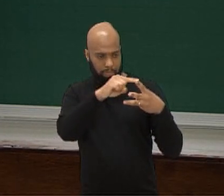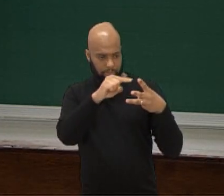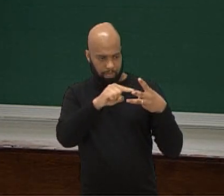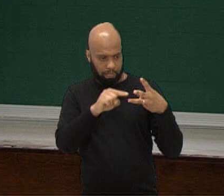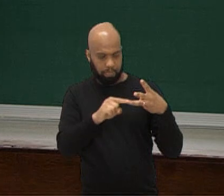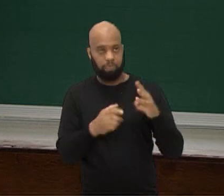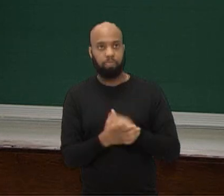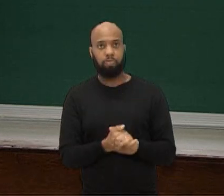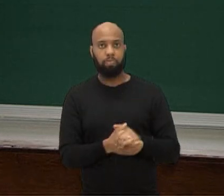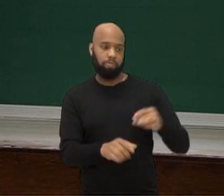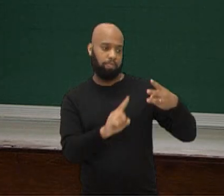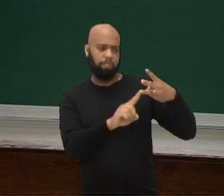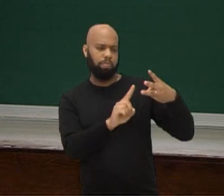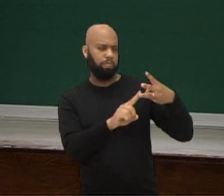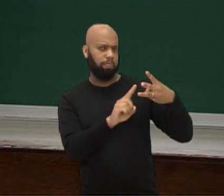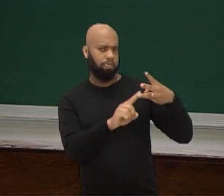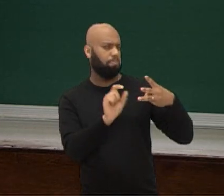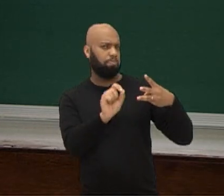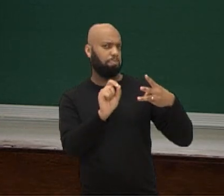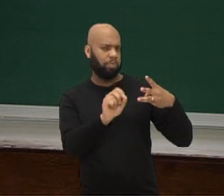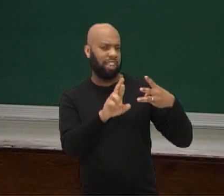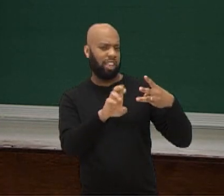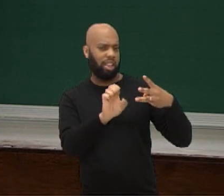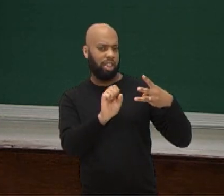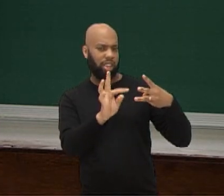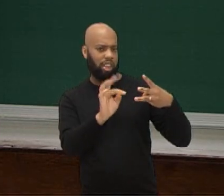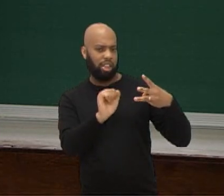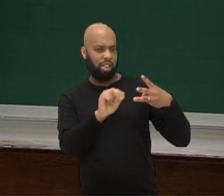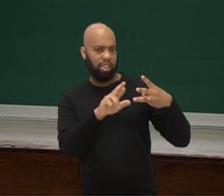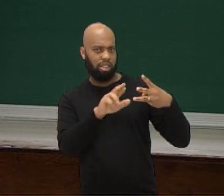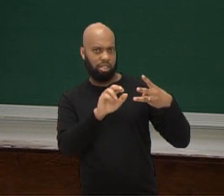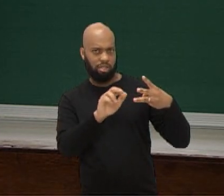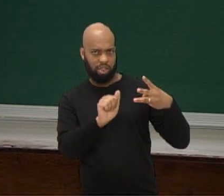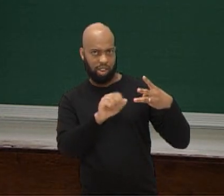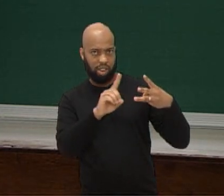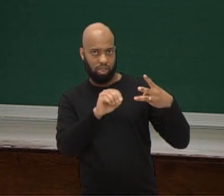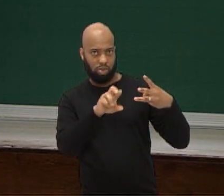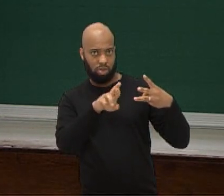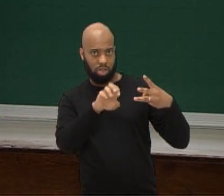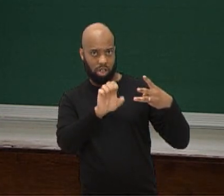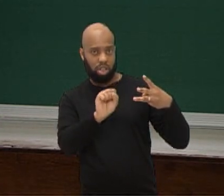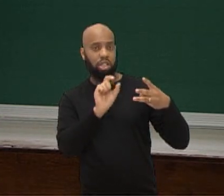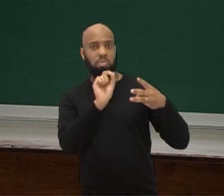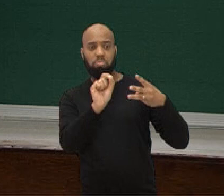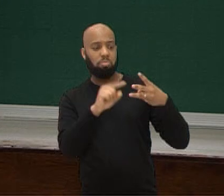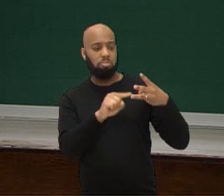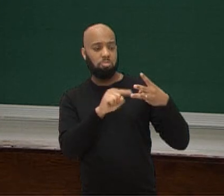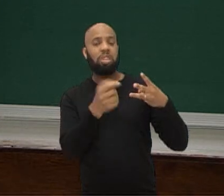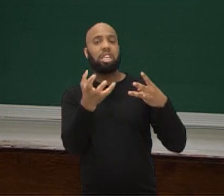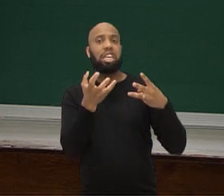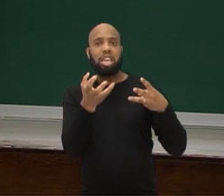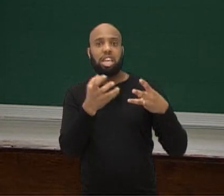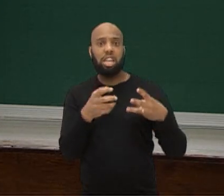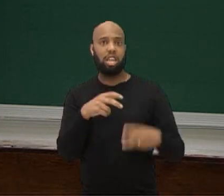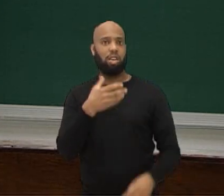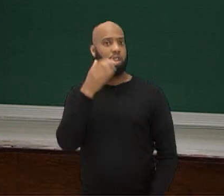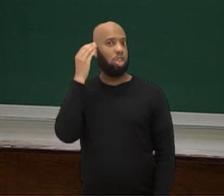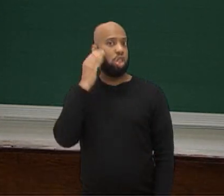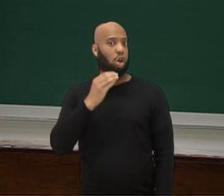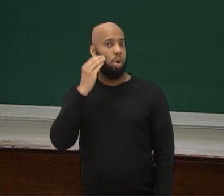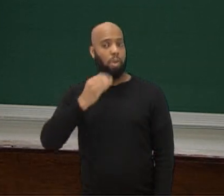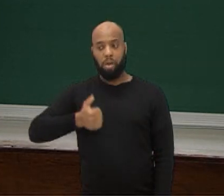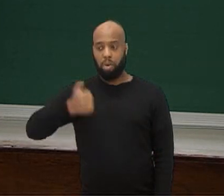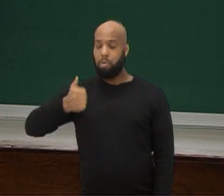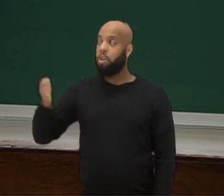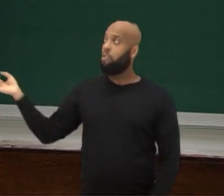aqui, os restauradores. O próprio nome já dá uma dica. Queriam que Dom Pedro I retornasse ao Brasil. Então sonhavam